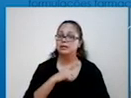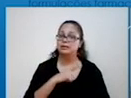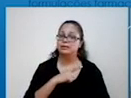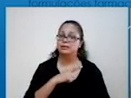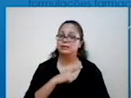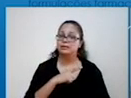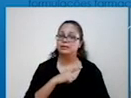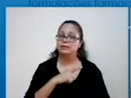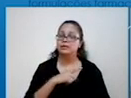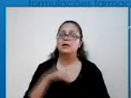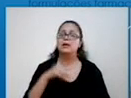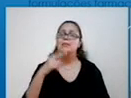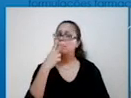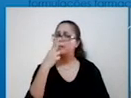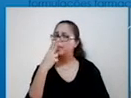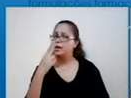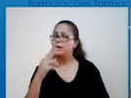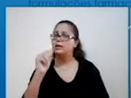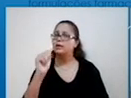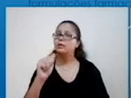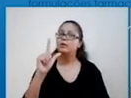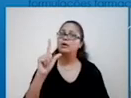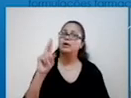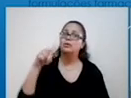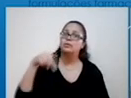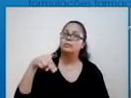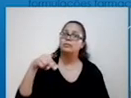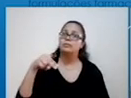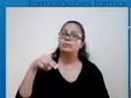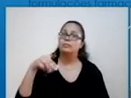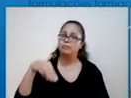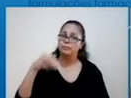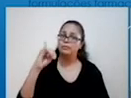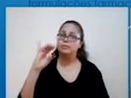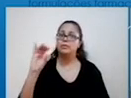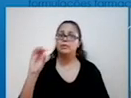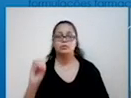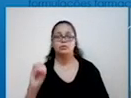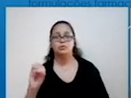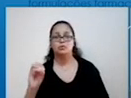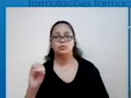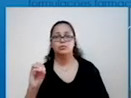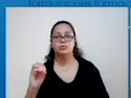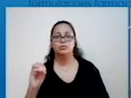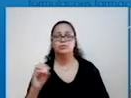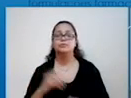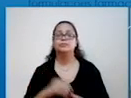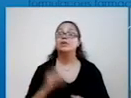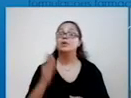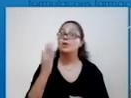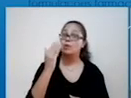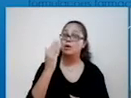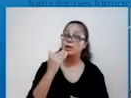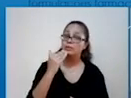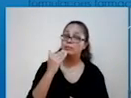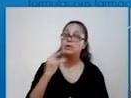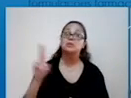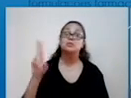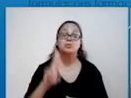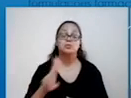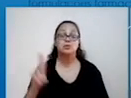alumínio. Ele também é utilizado como lubrificantes em cosméticos, alimentos e